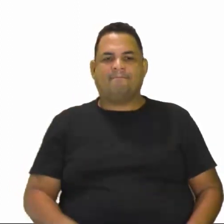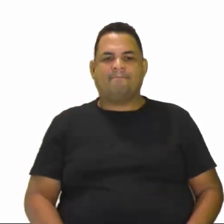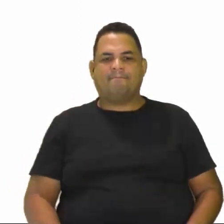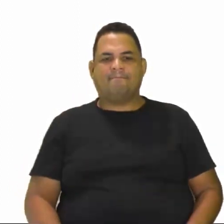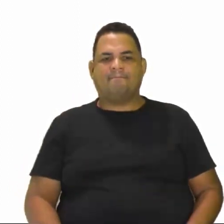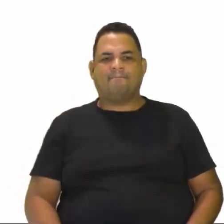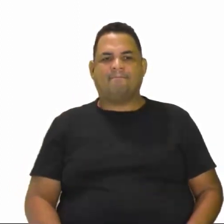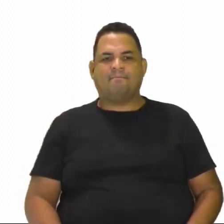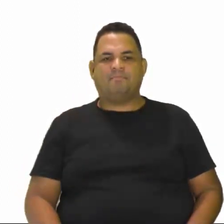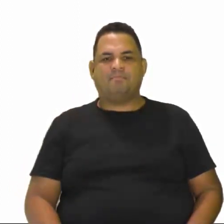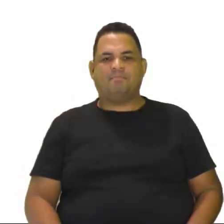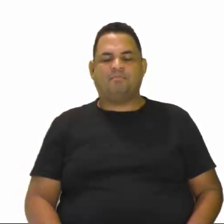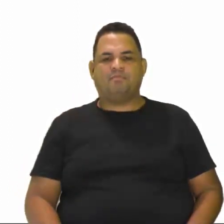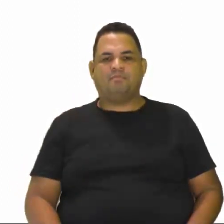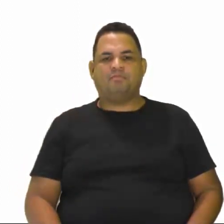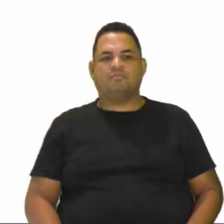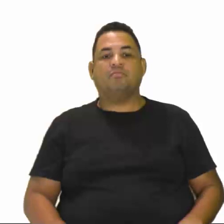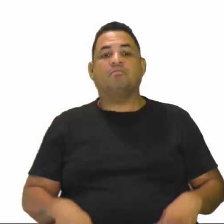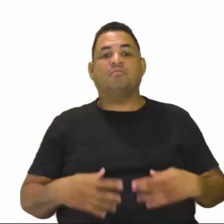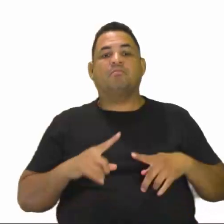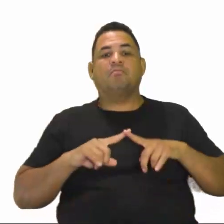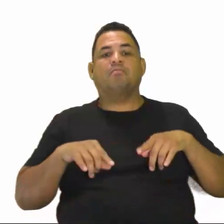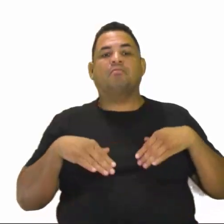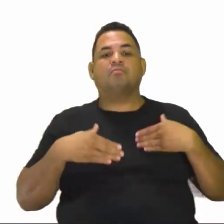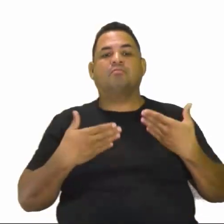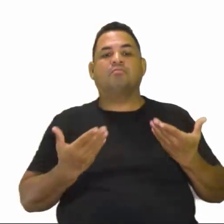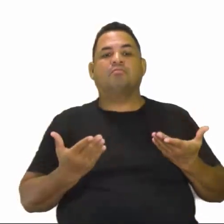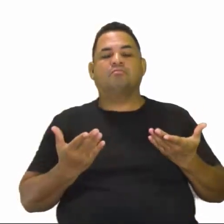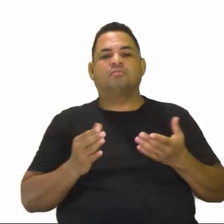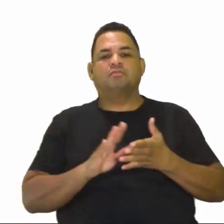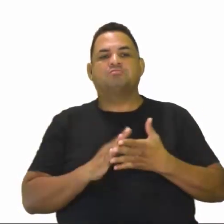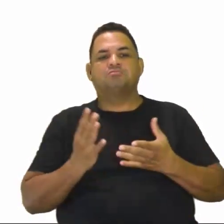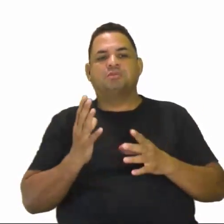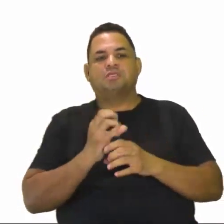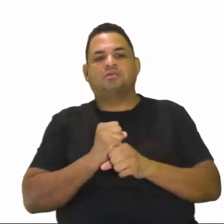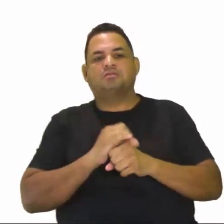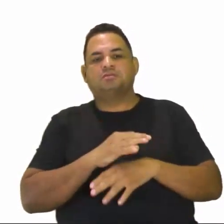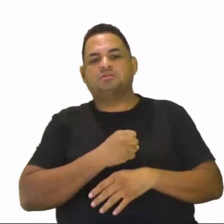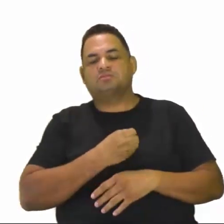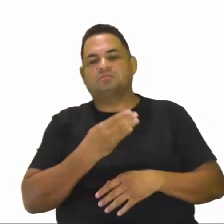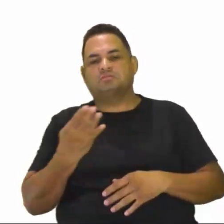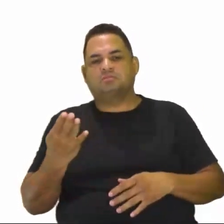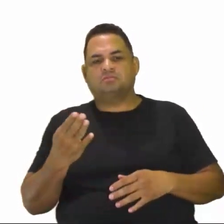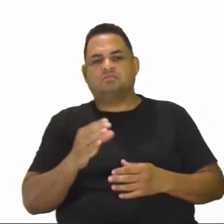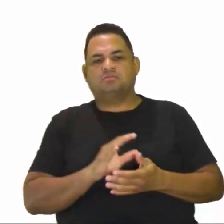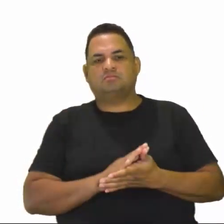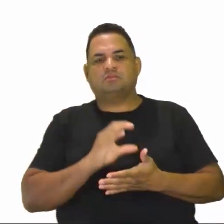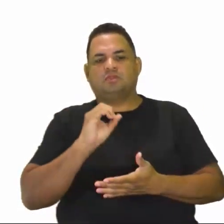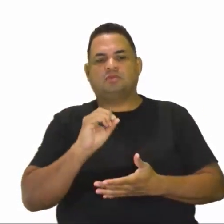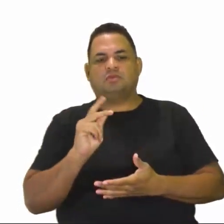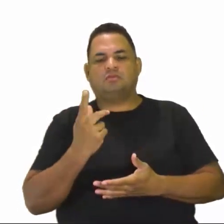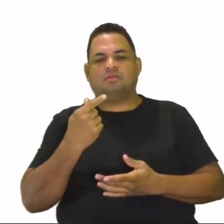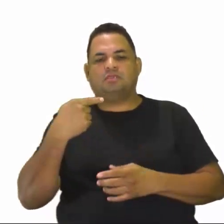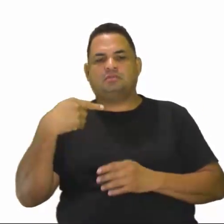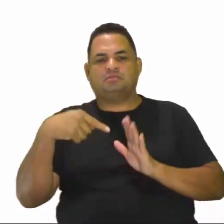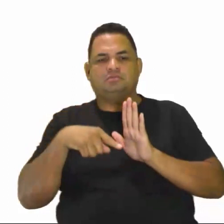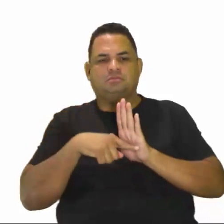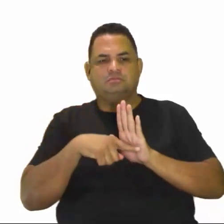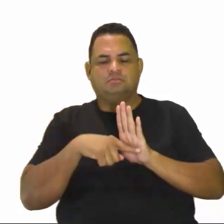a menos 4. Mas como que se chegou nessa concentração de